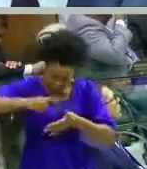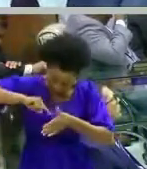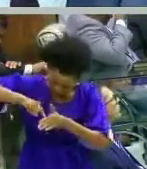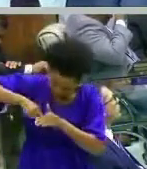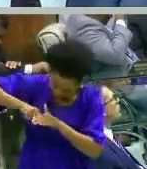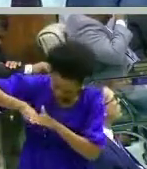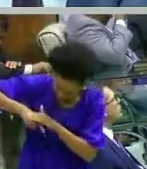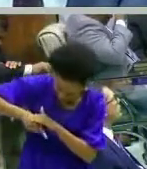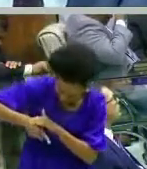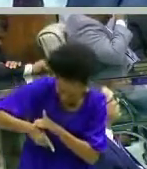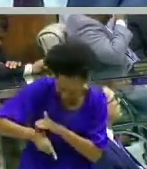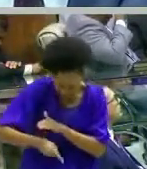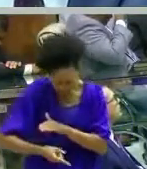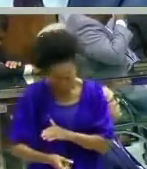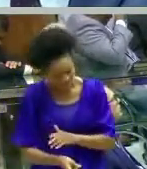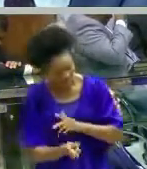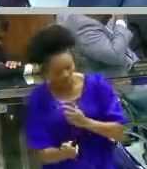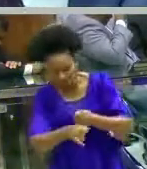profundezas dos